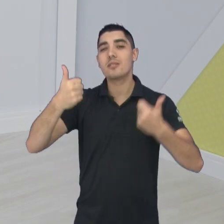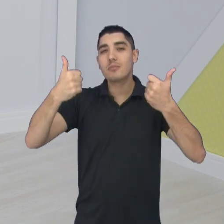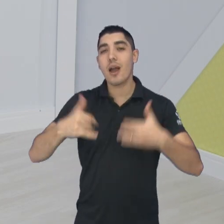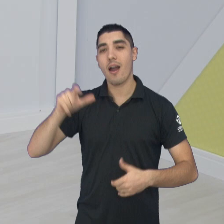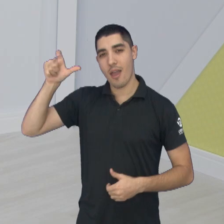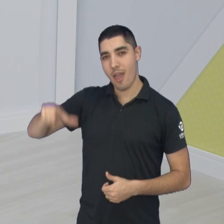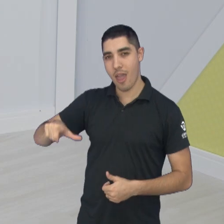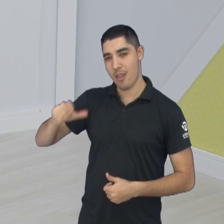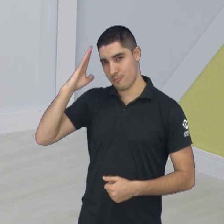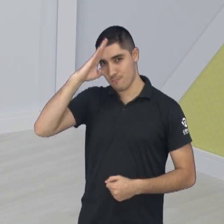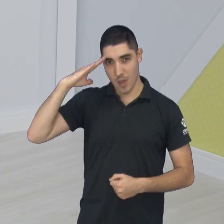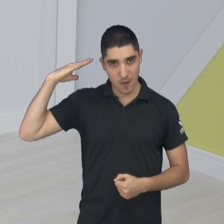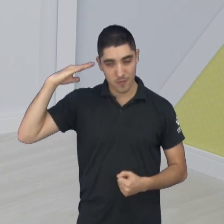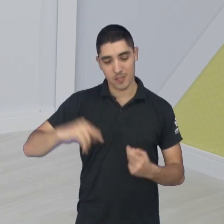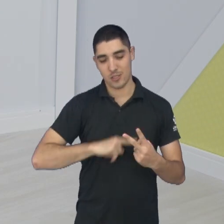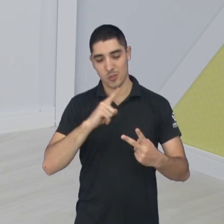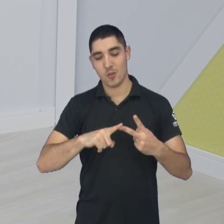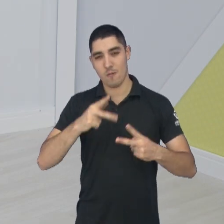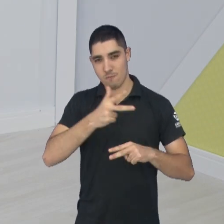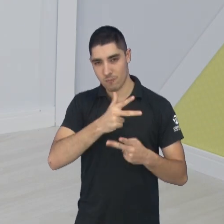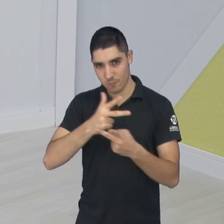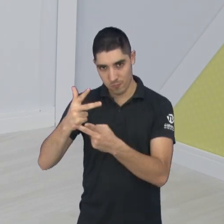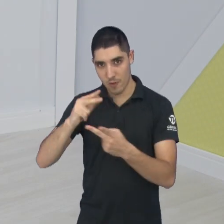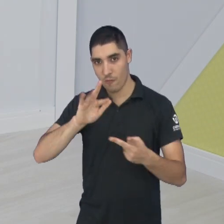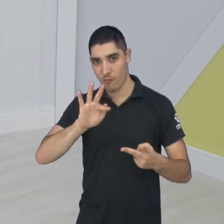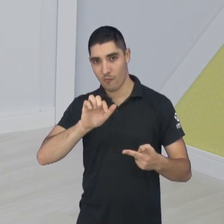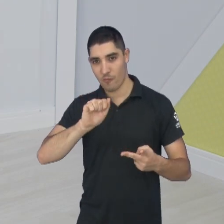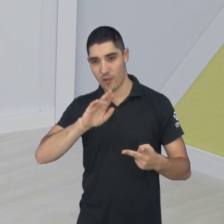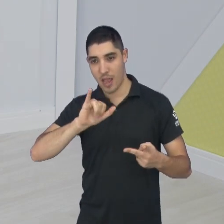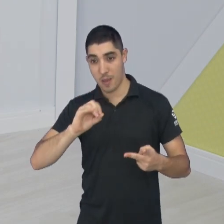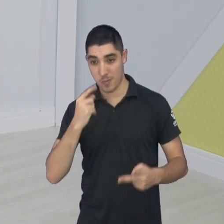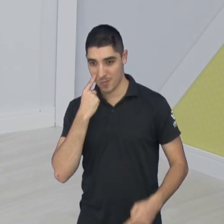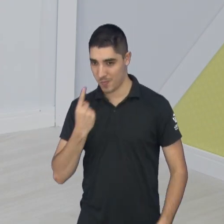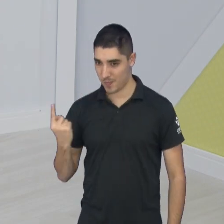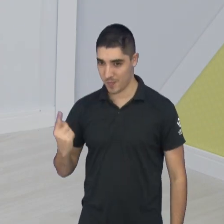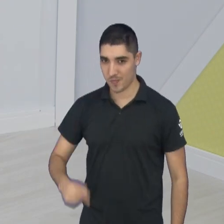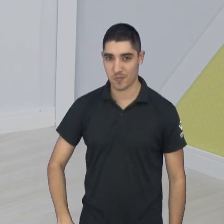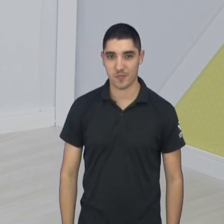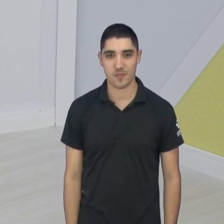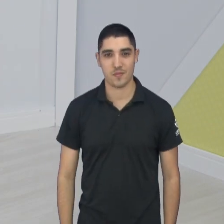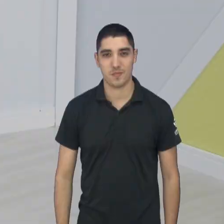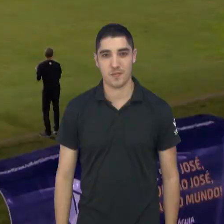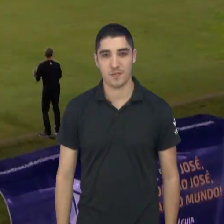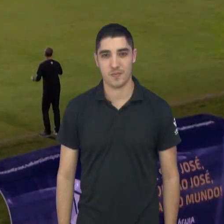Marvin Pinho e o cinegrafista Fábio Negrão. Solta, Piteco!